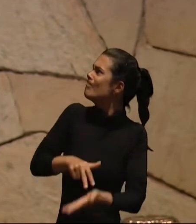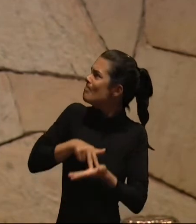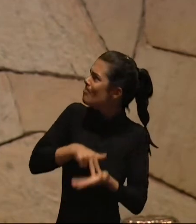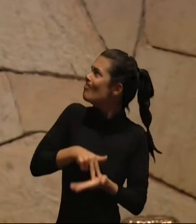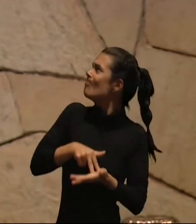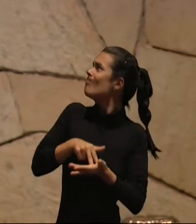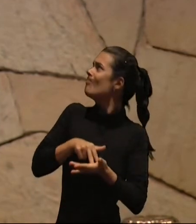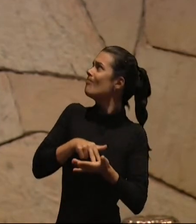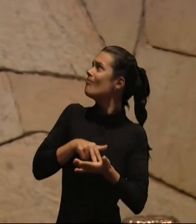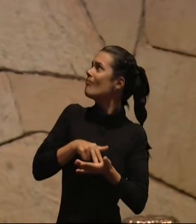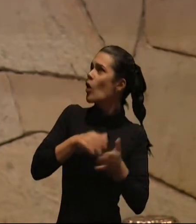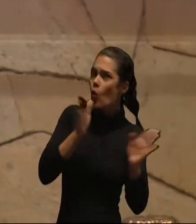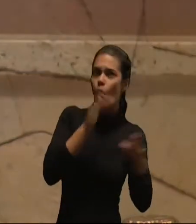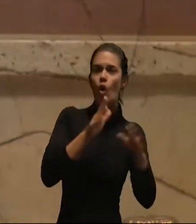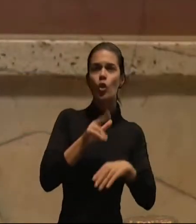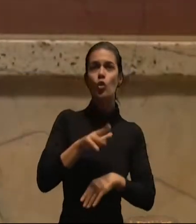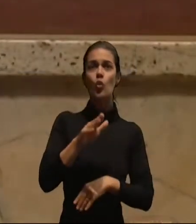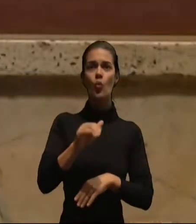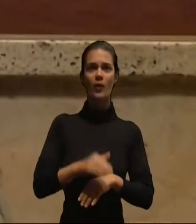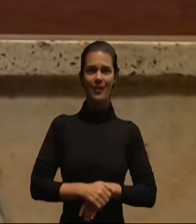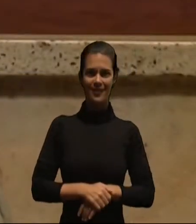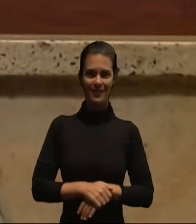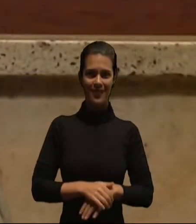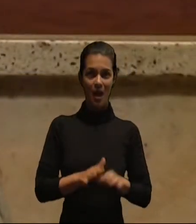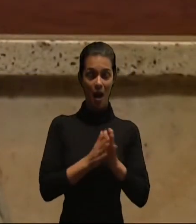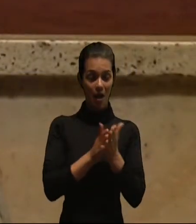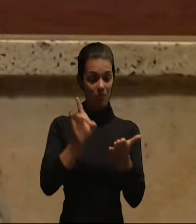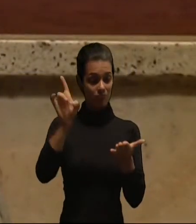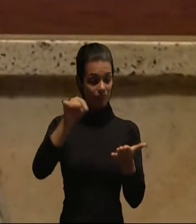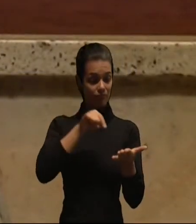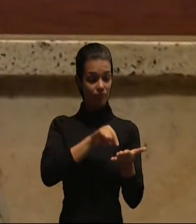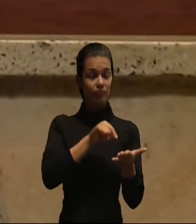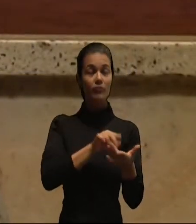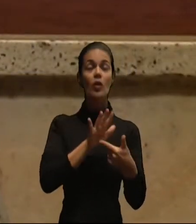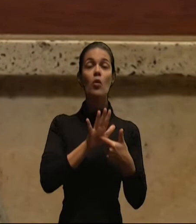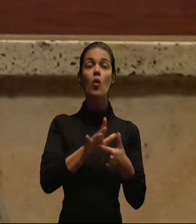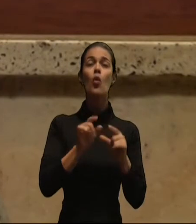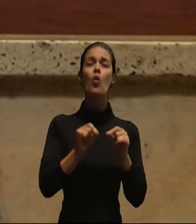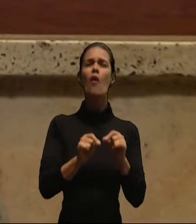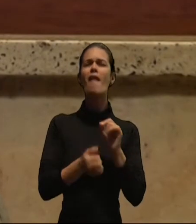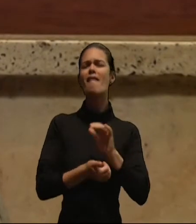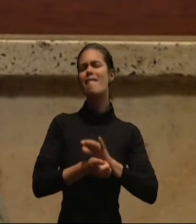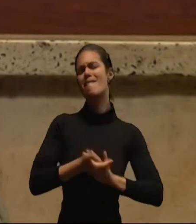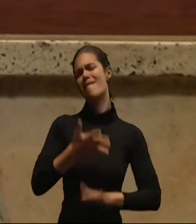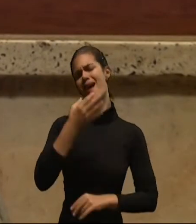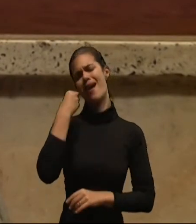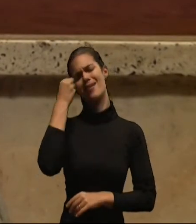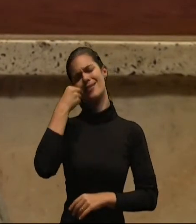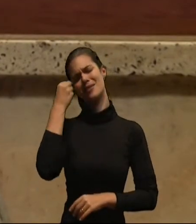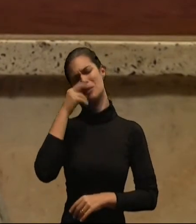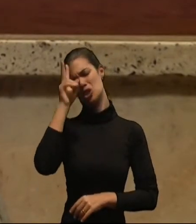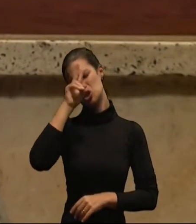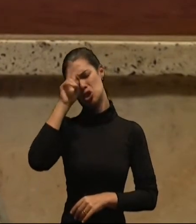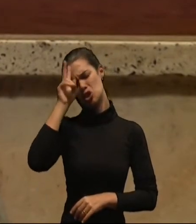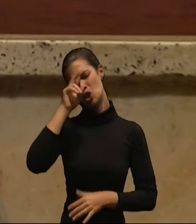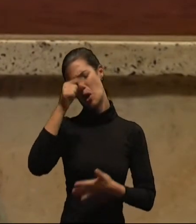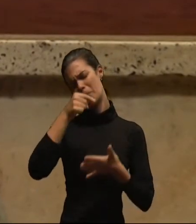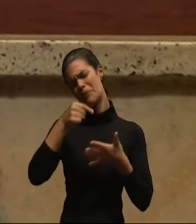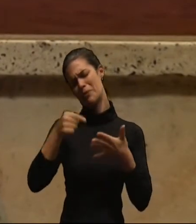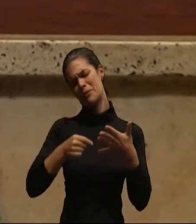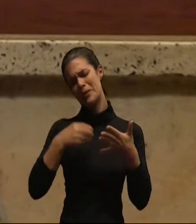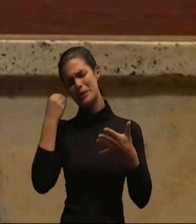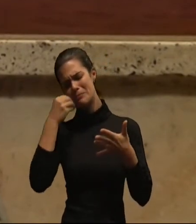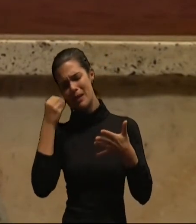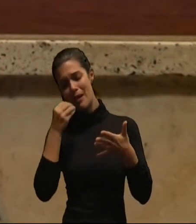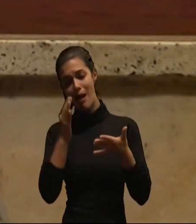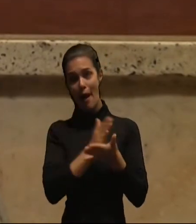no Senhor. A palavra de Deus, ela retrata inúmeras experiências, algumas boas,